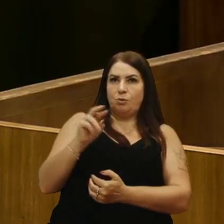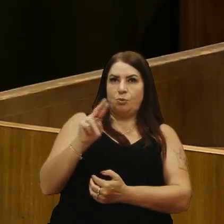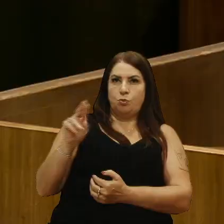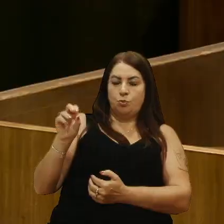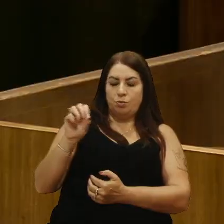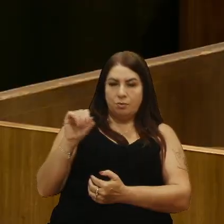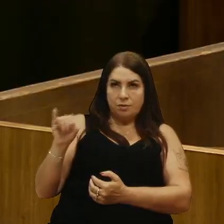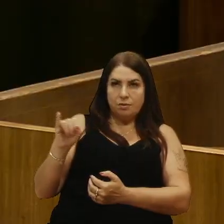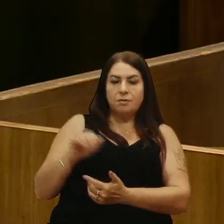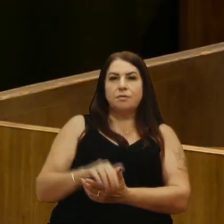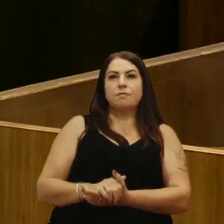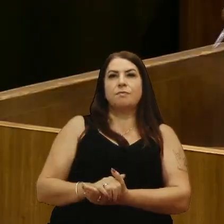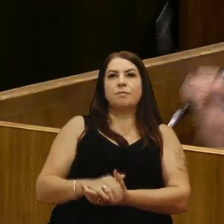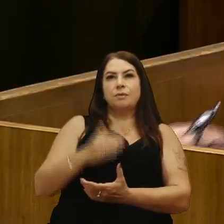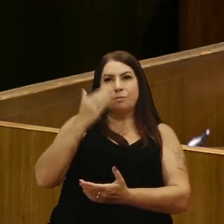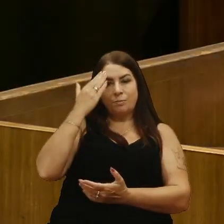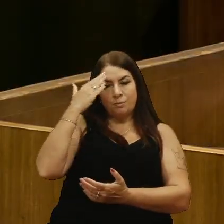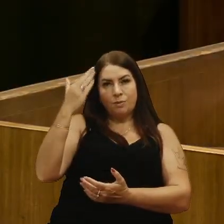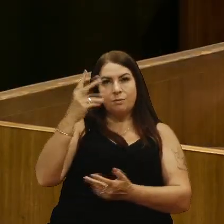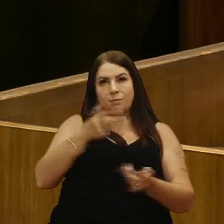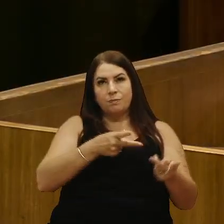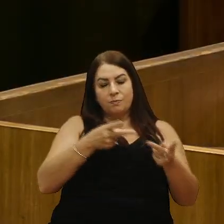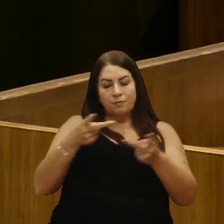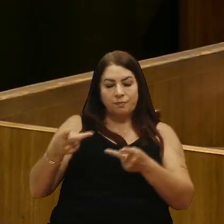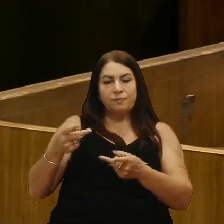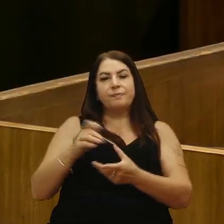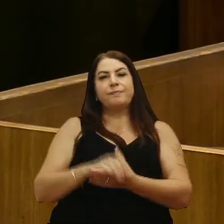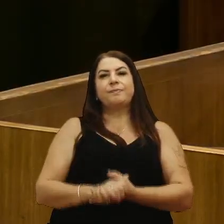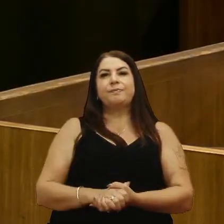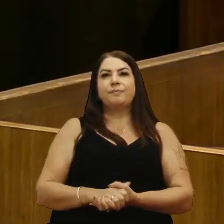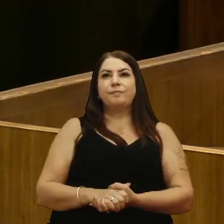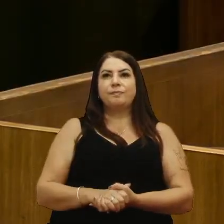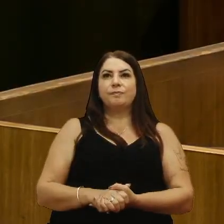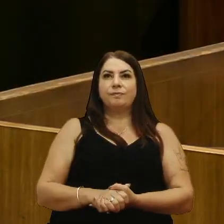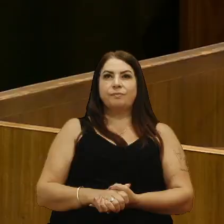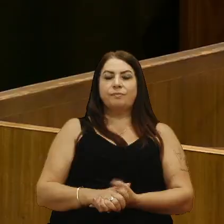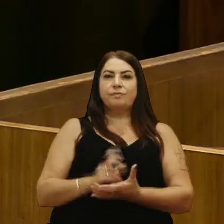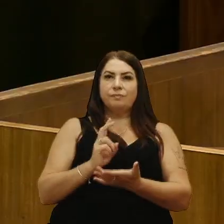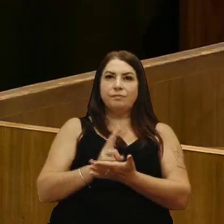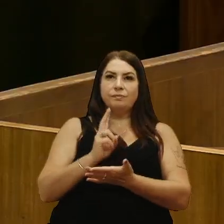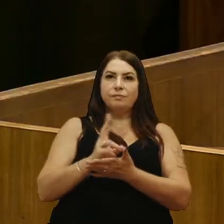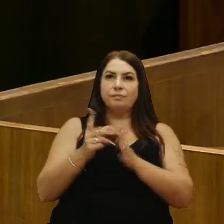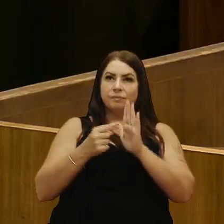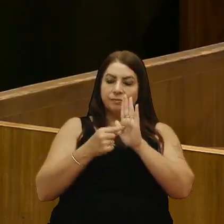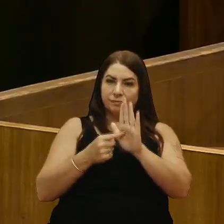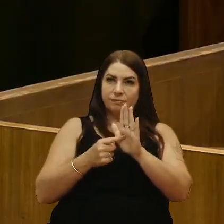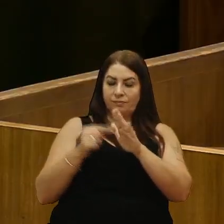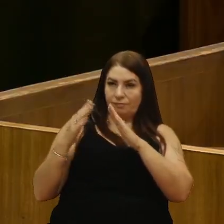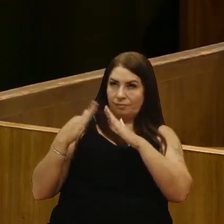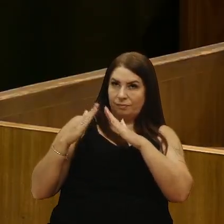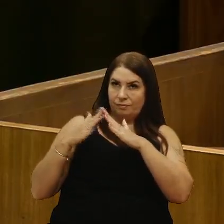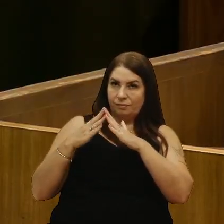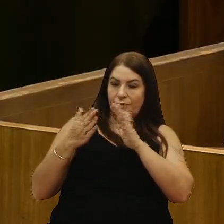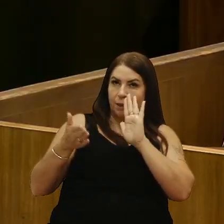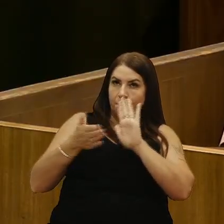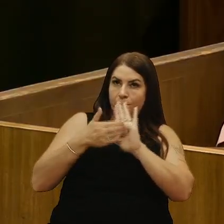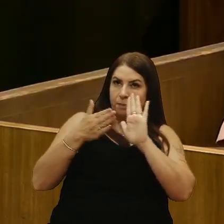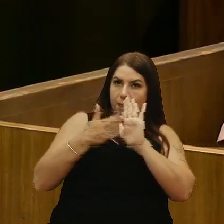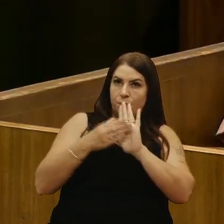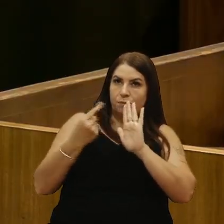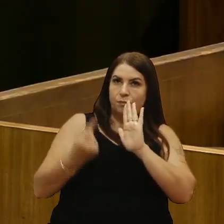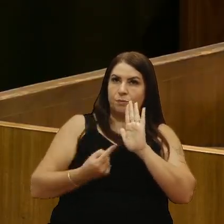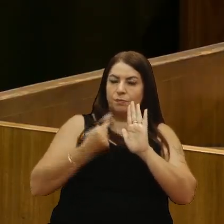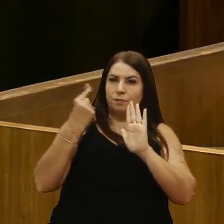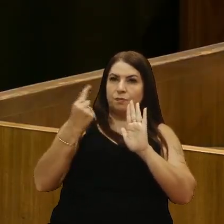e obrigado pela sua visita. Bom, eu sempre quero trazer nessa casa pautas